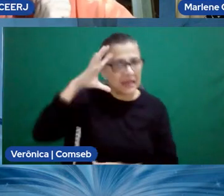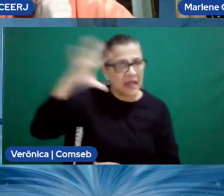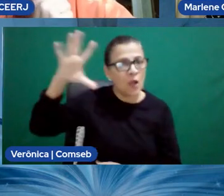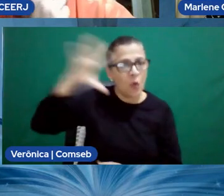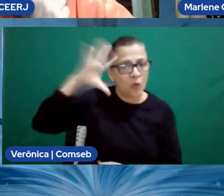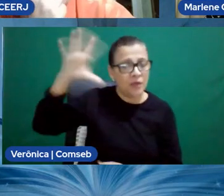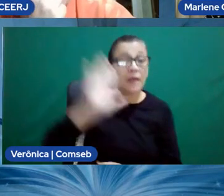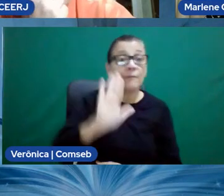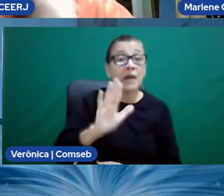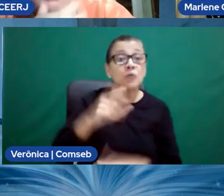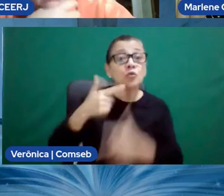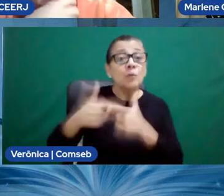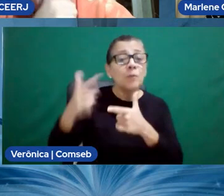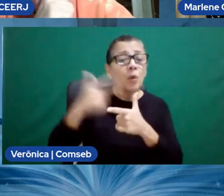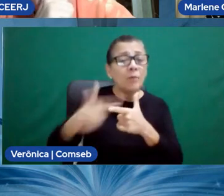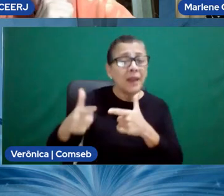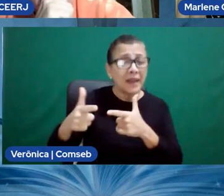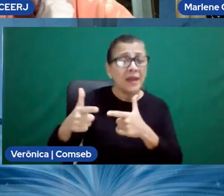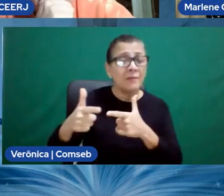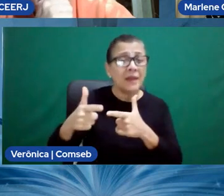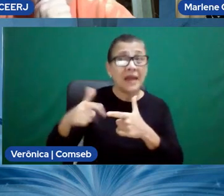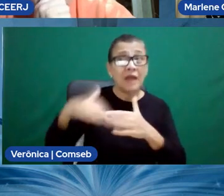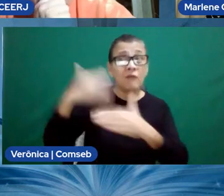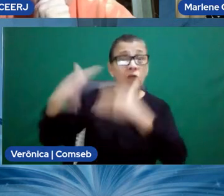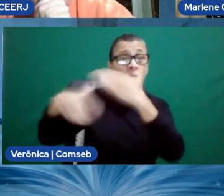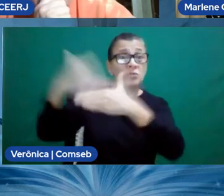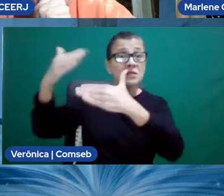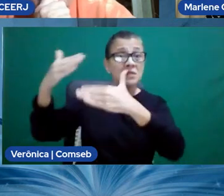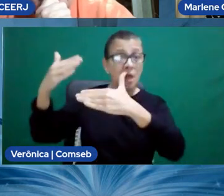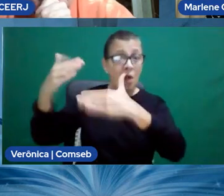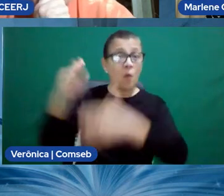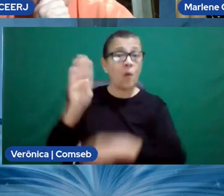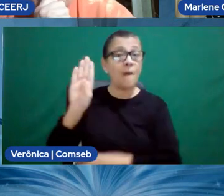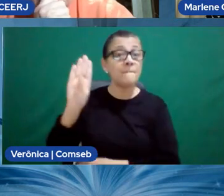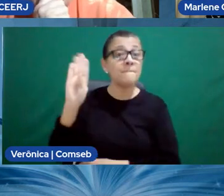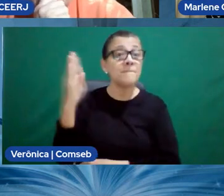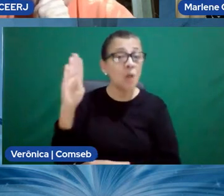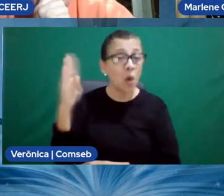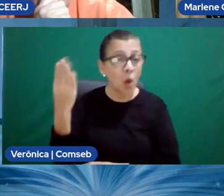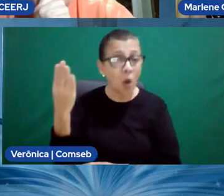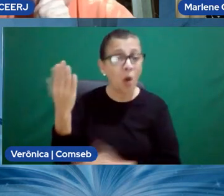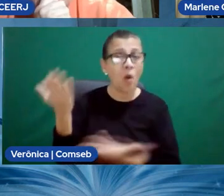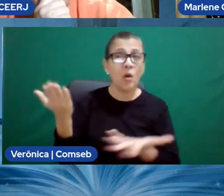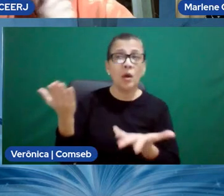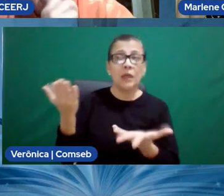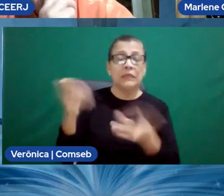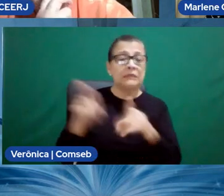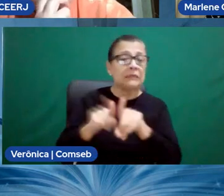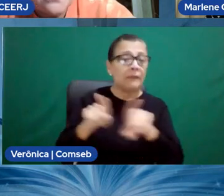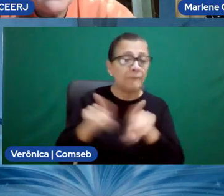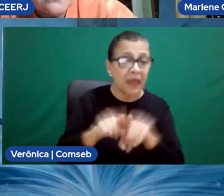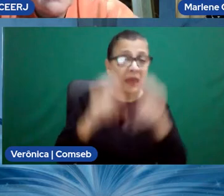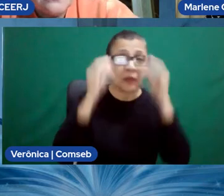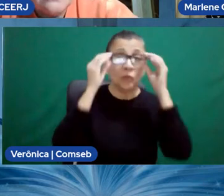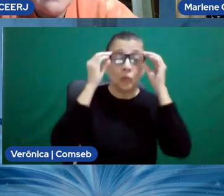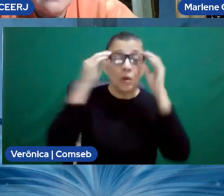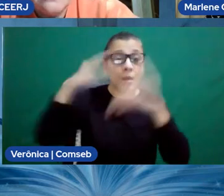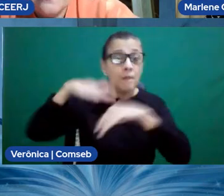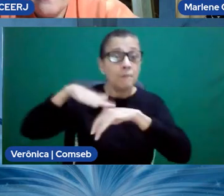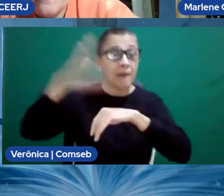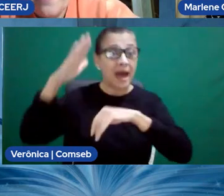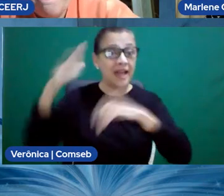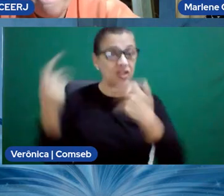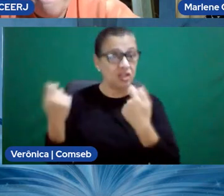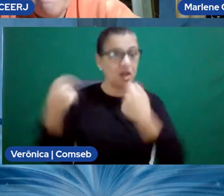biológica, como se acredita da evolução do mais apto, mais capaz, tudo isso é verdade. Mas